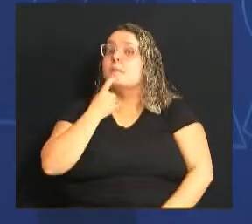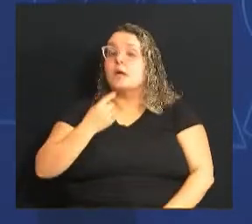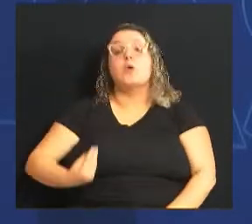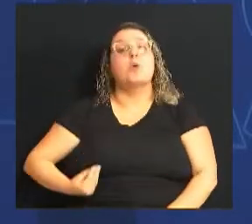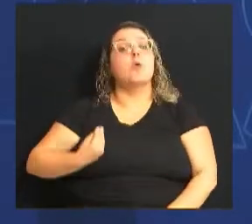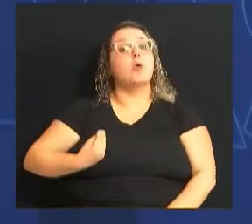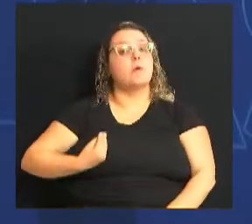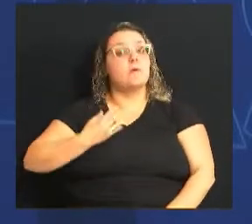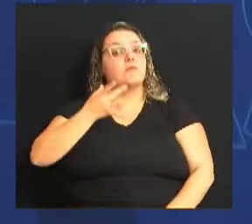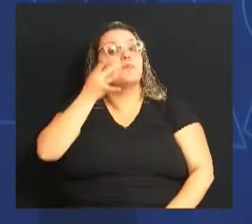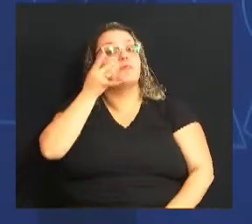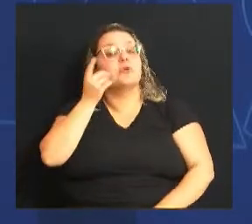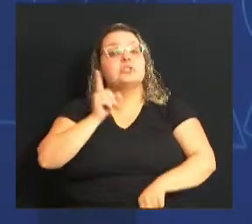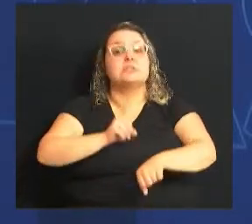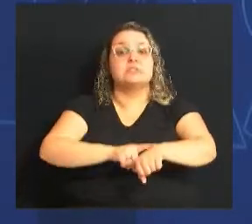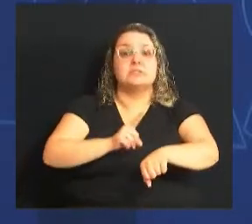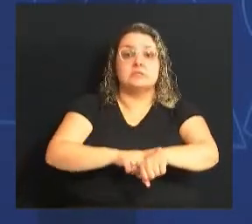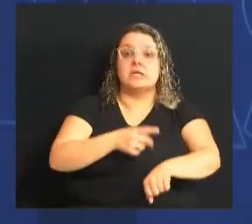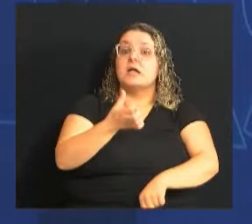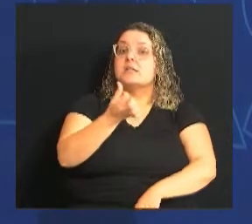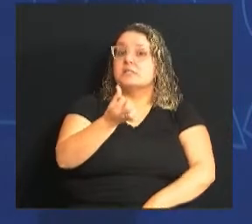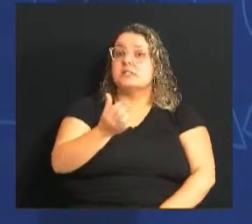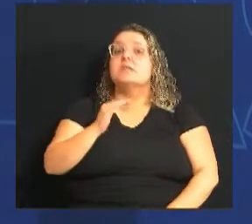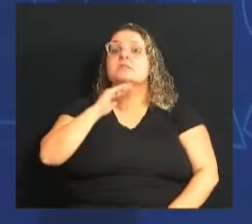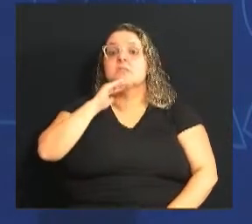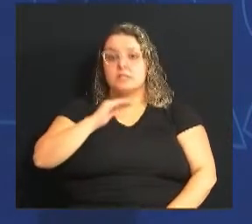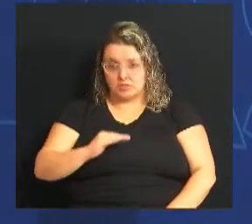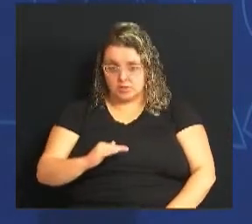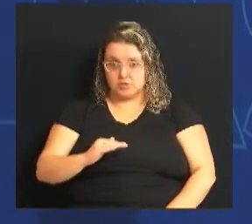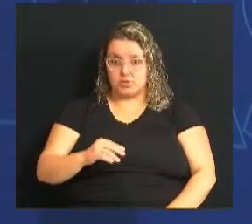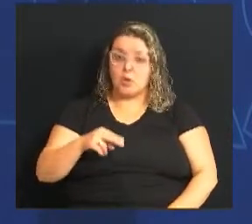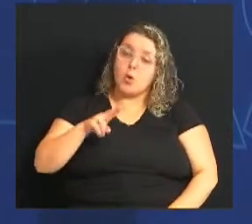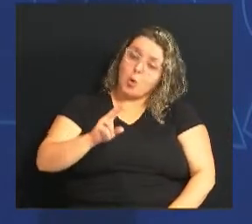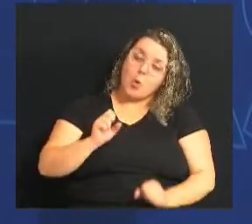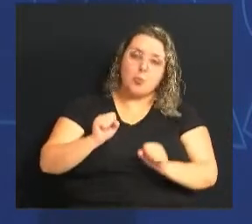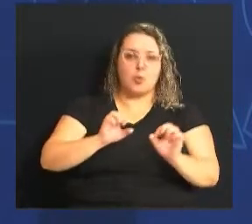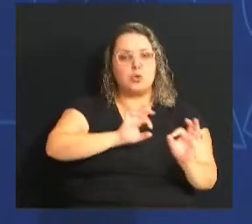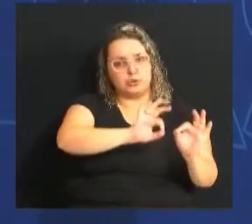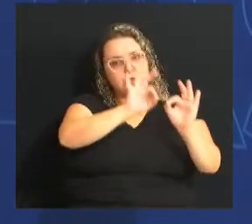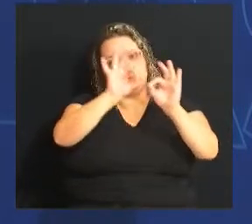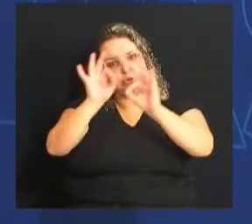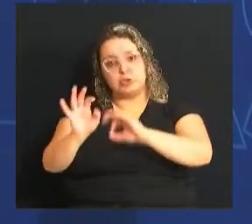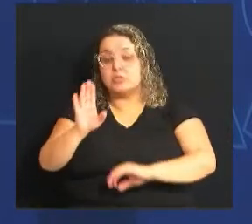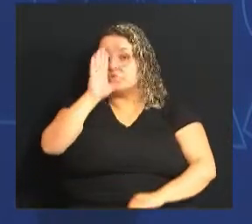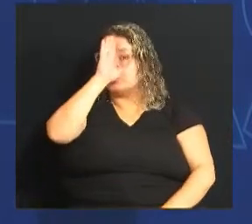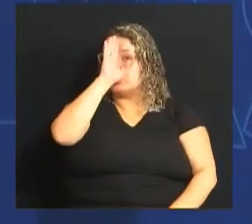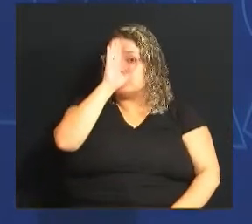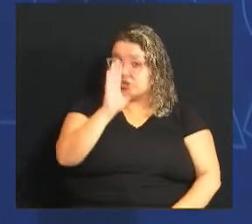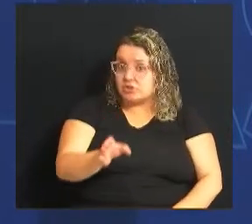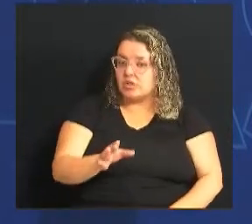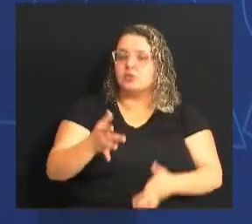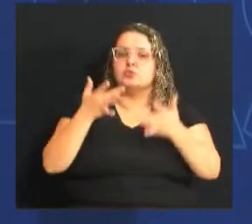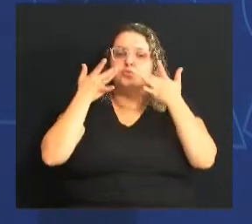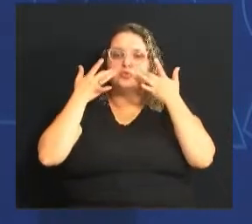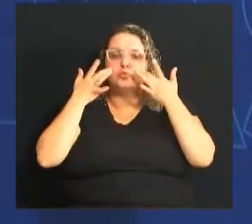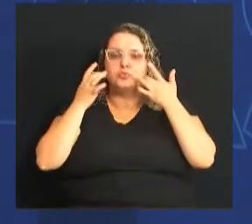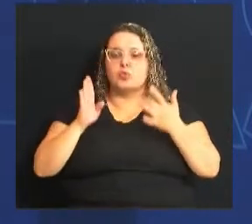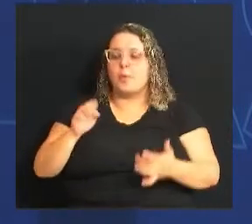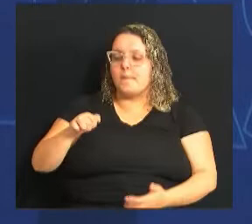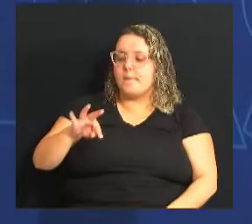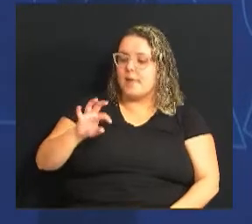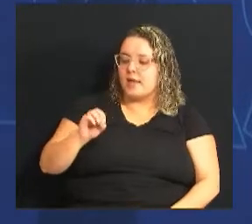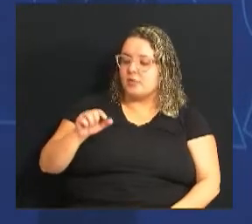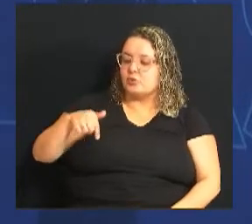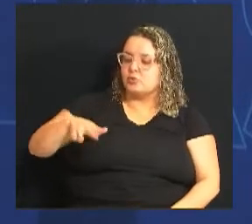ao vivo a partir das 6 horas da tarde, ou você pode acompanhar diretamente no Teatro Bento Quirino, que fica na